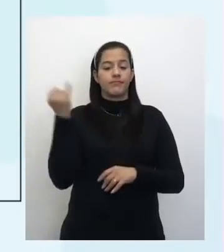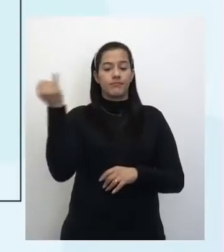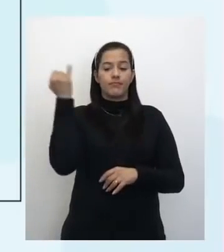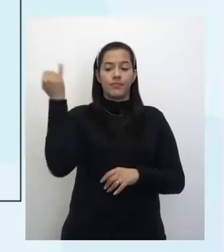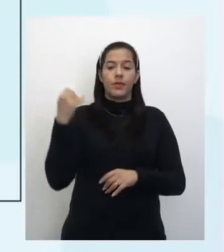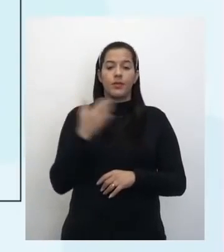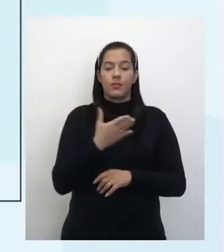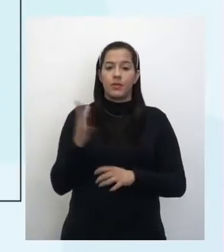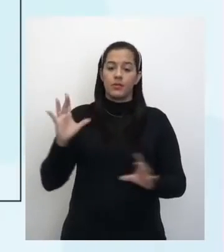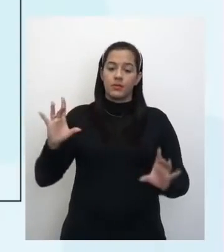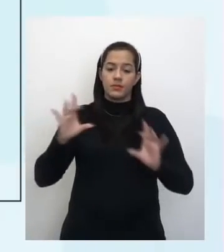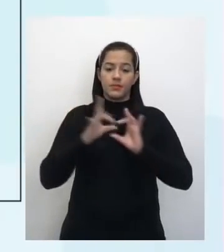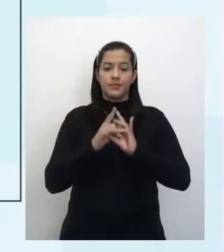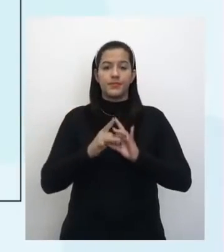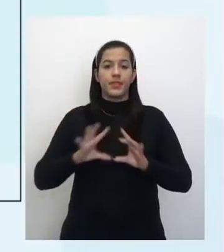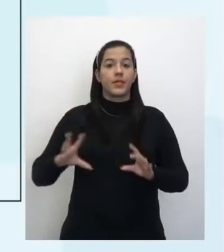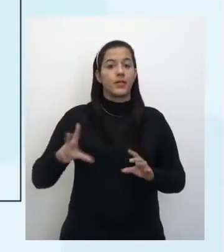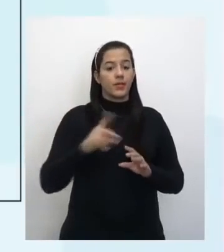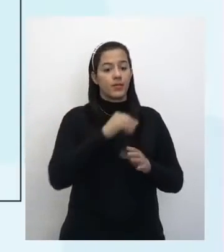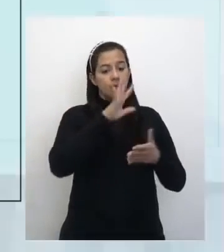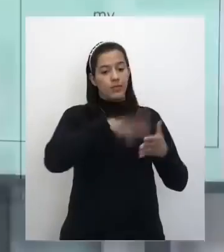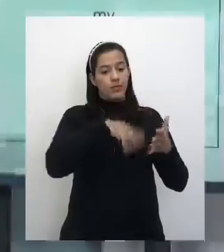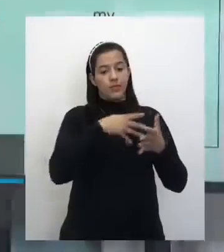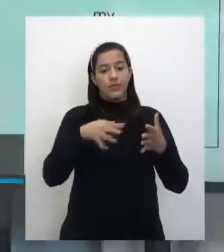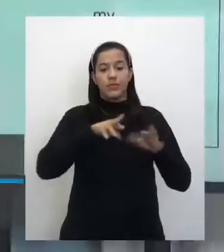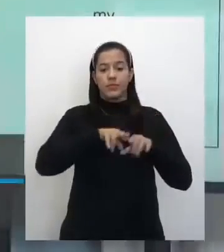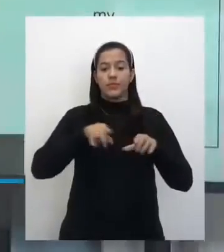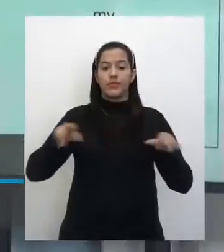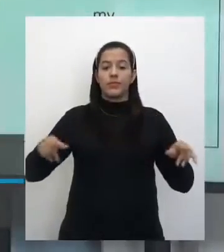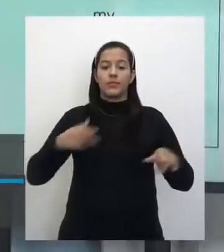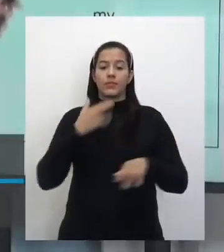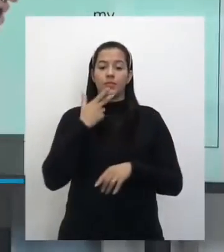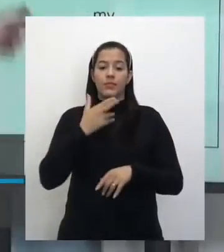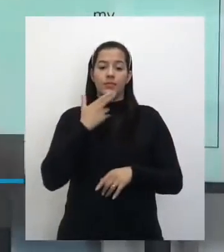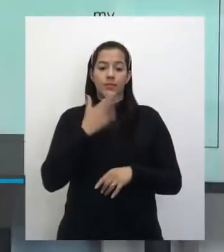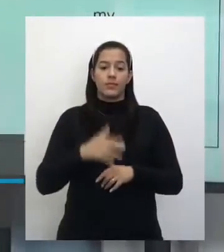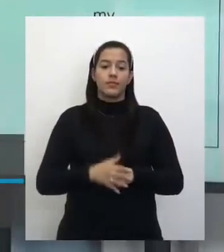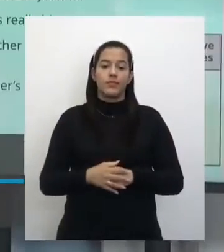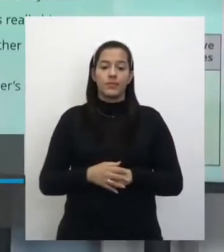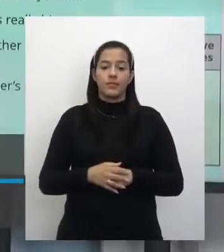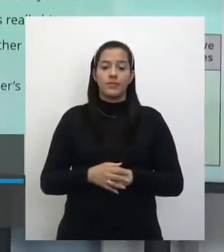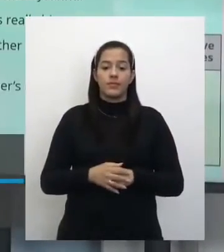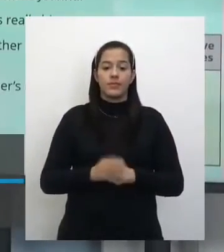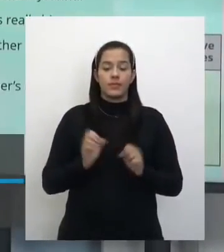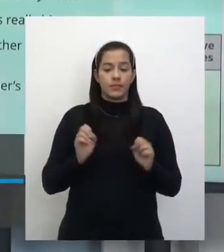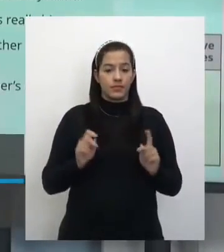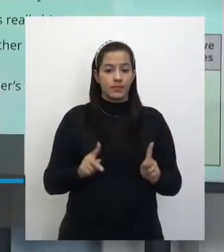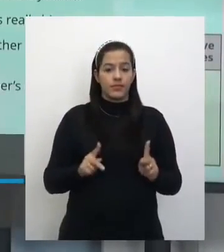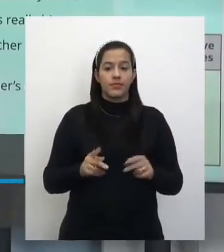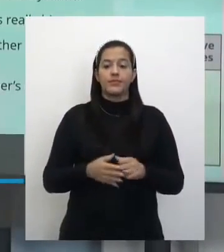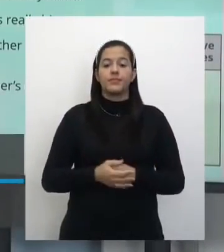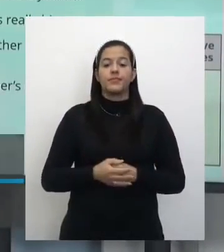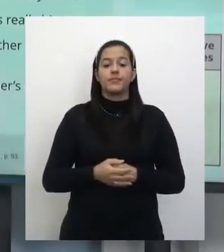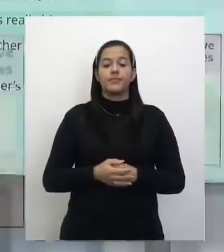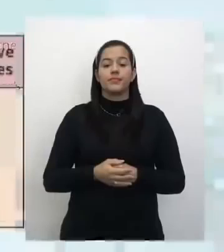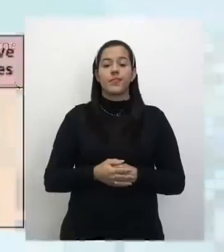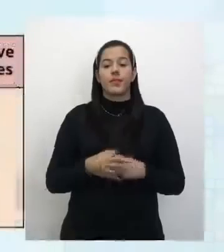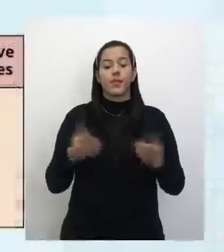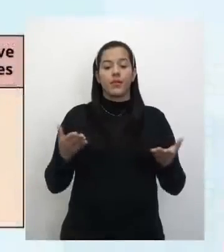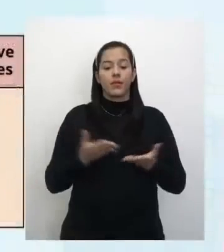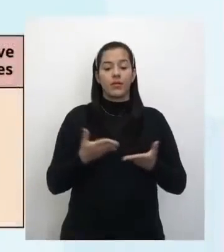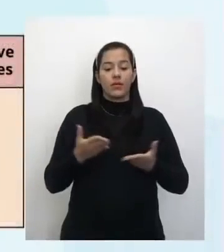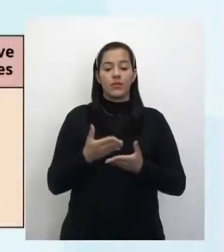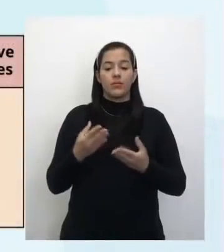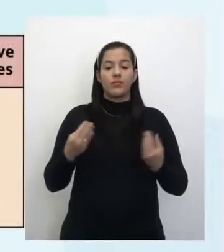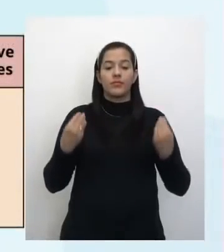para sistematizar eu tenho um caderno cheio de tá mexendo em várias línguas então vai lá faz a tabela Ok e a gente tem aqui o exercício